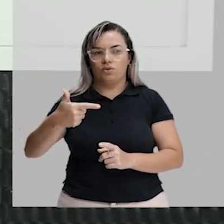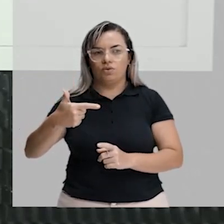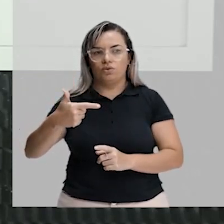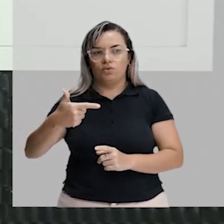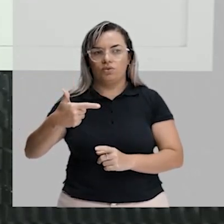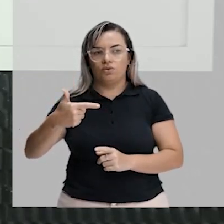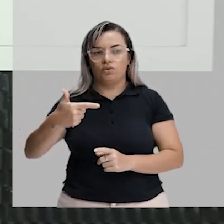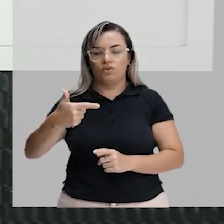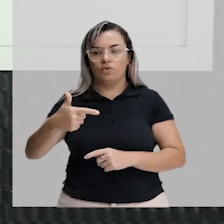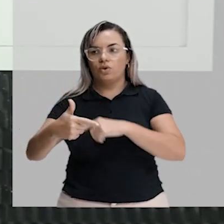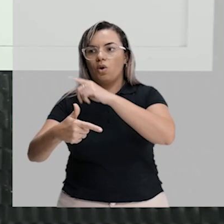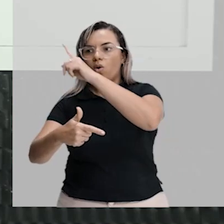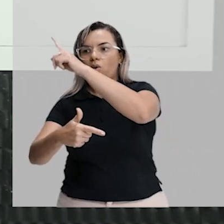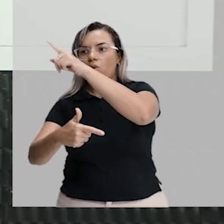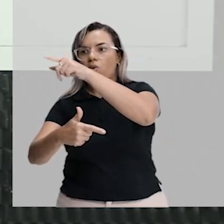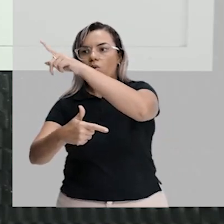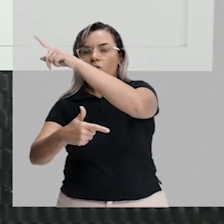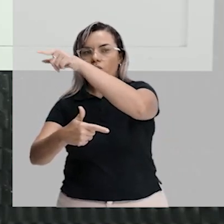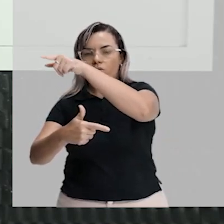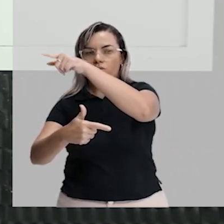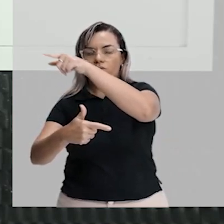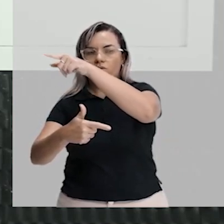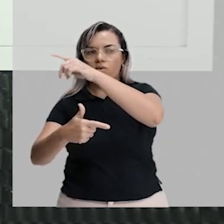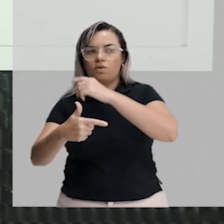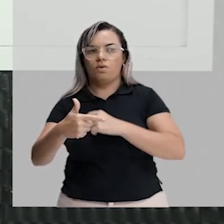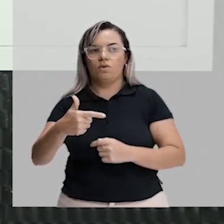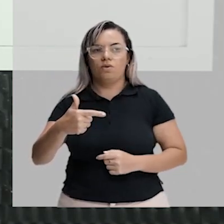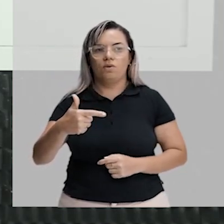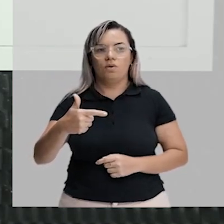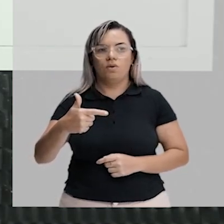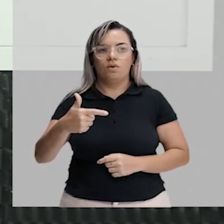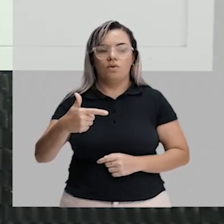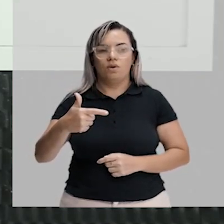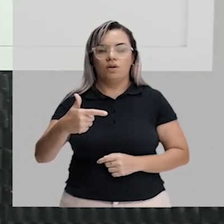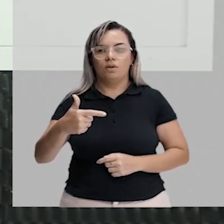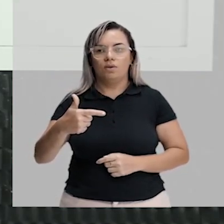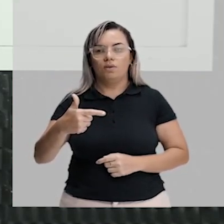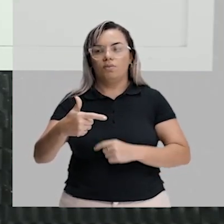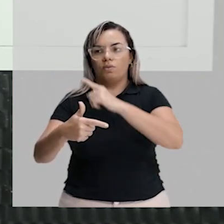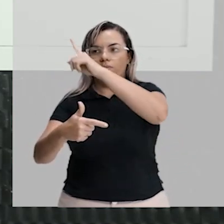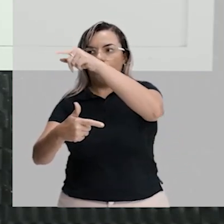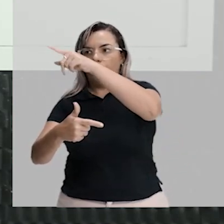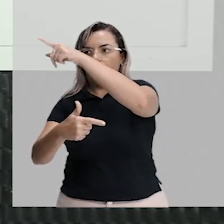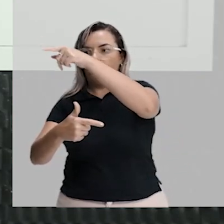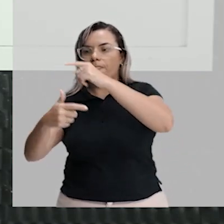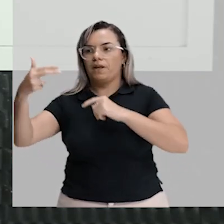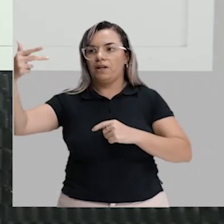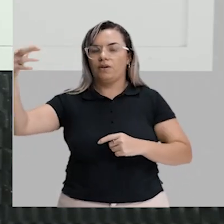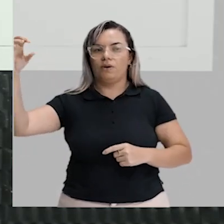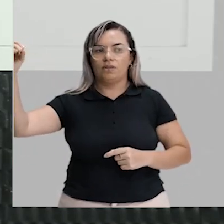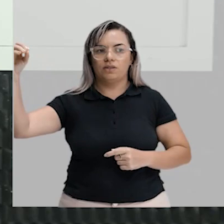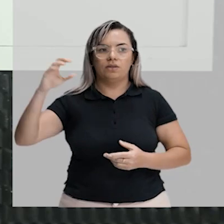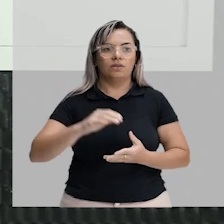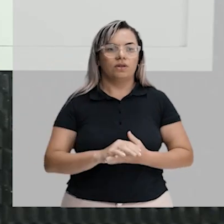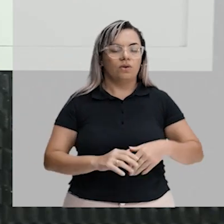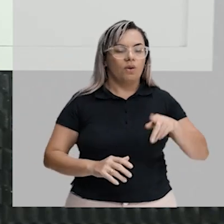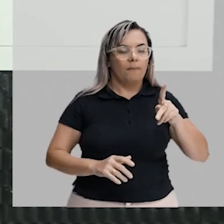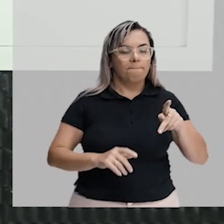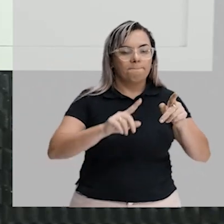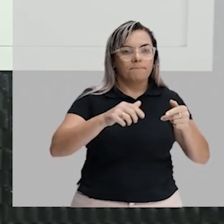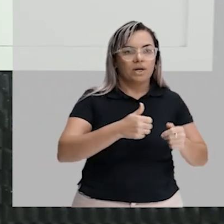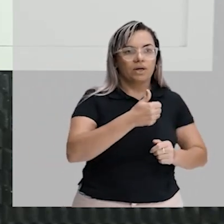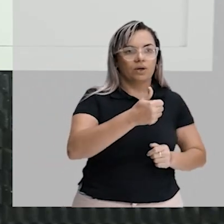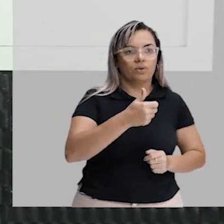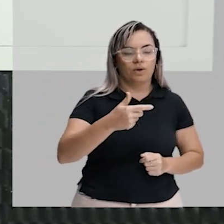menos 1, que dá 0. Então, o P1 vai ser igual a menos 2.